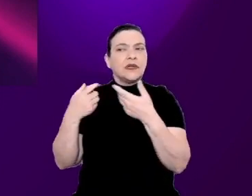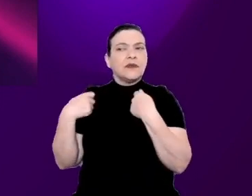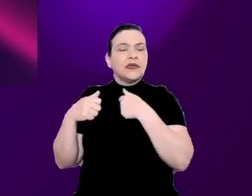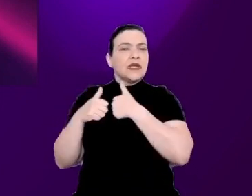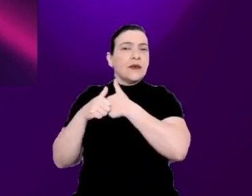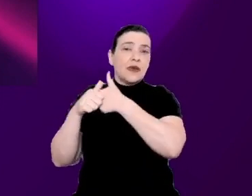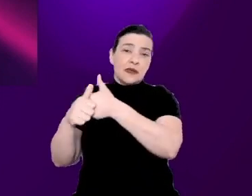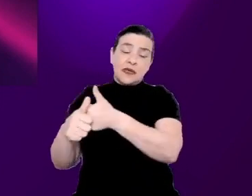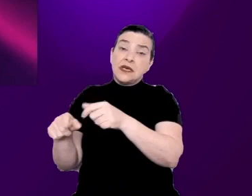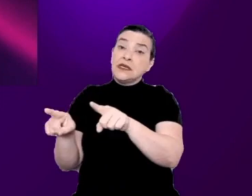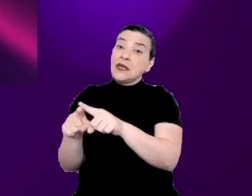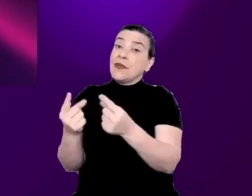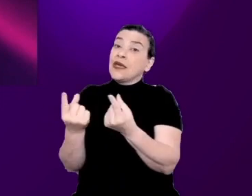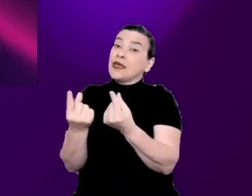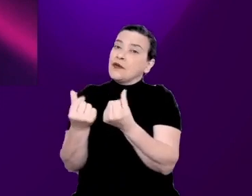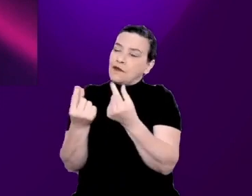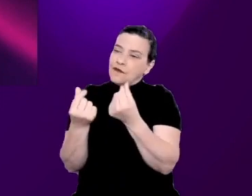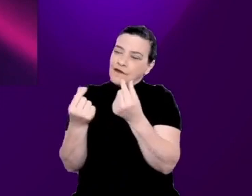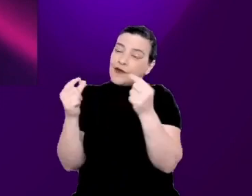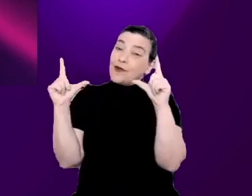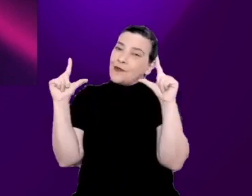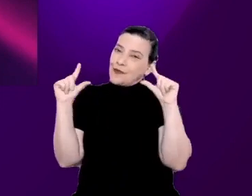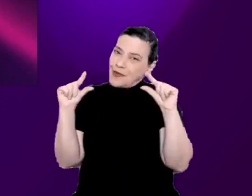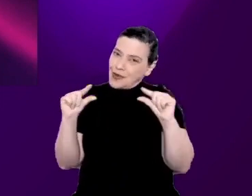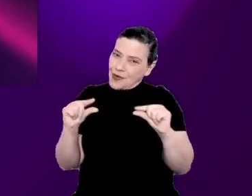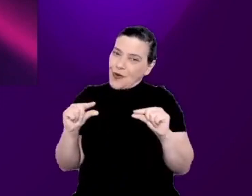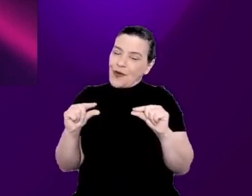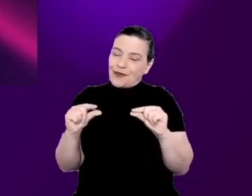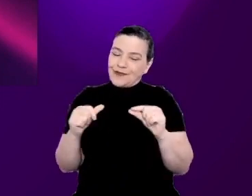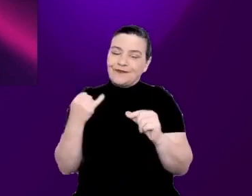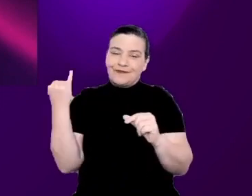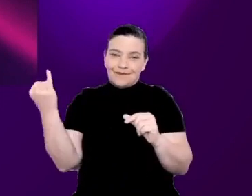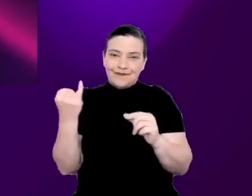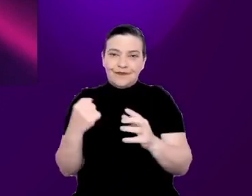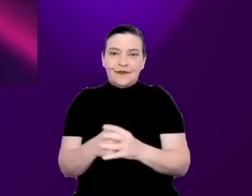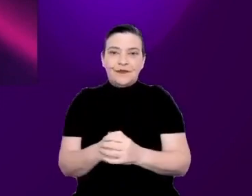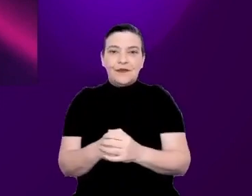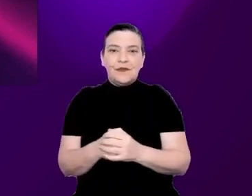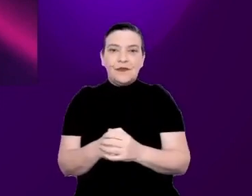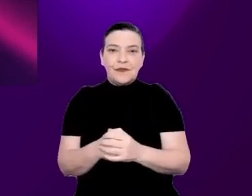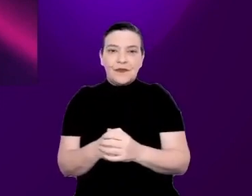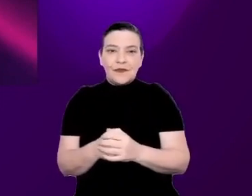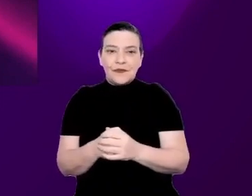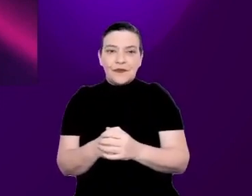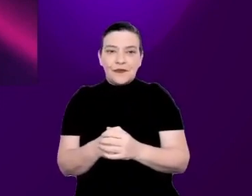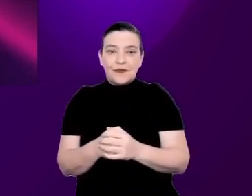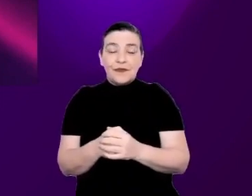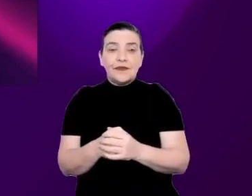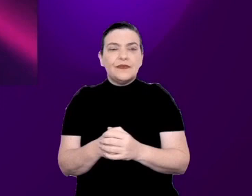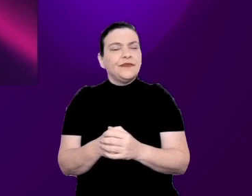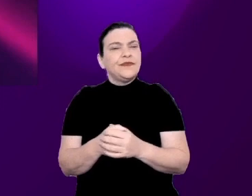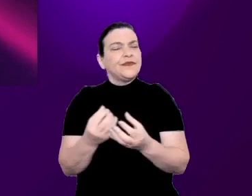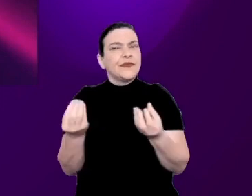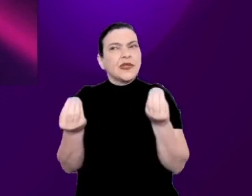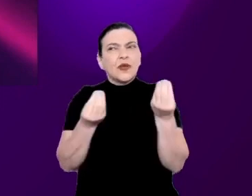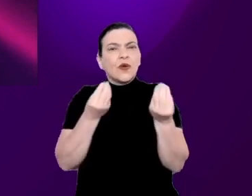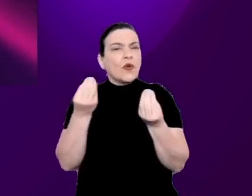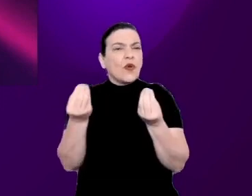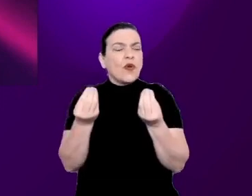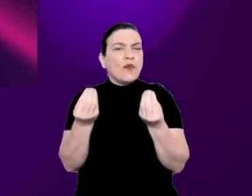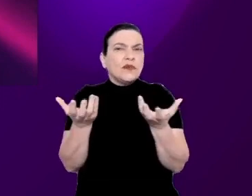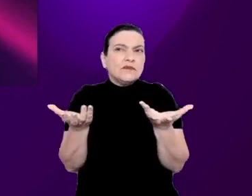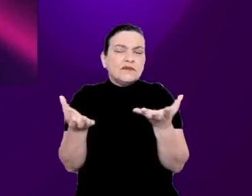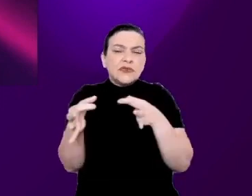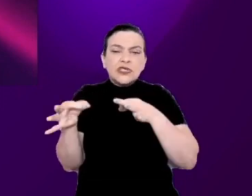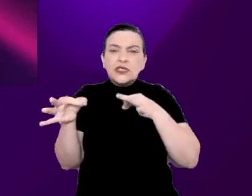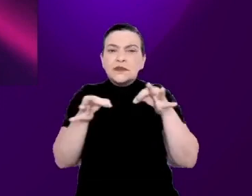o menor custo possível, né? Então, aí, assim, como a gente resolveu e